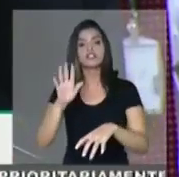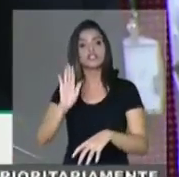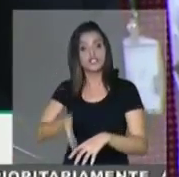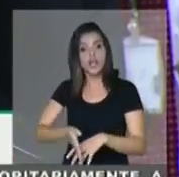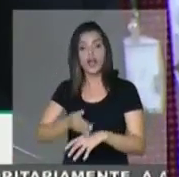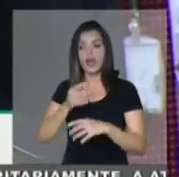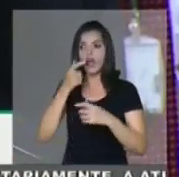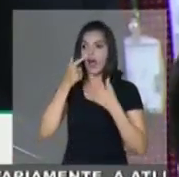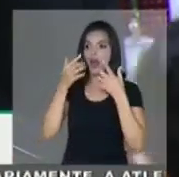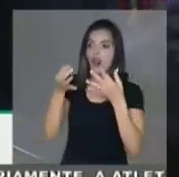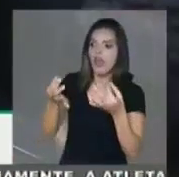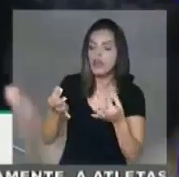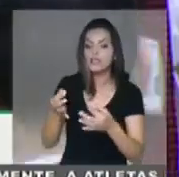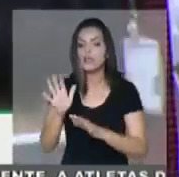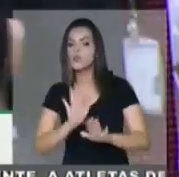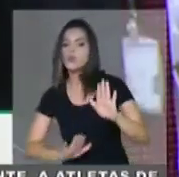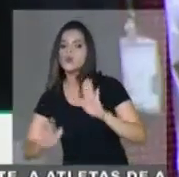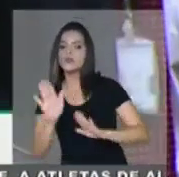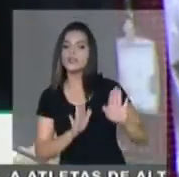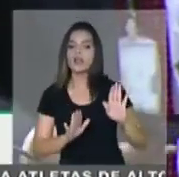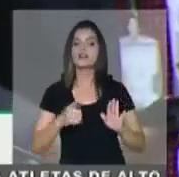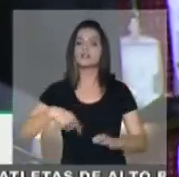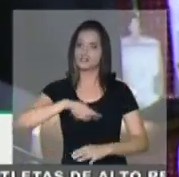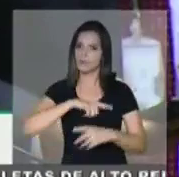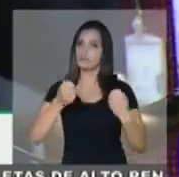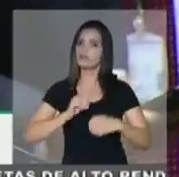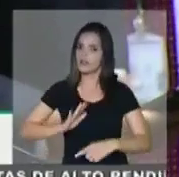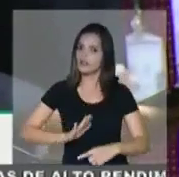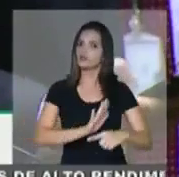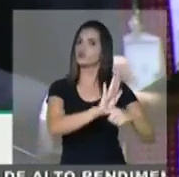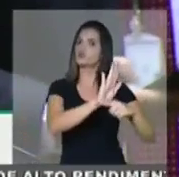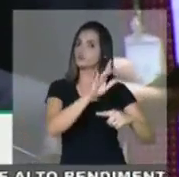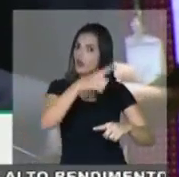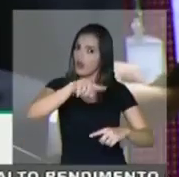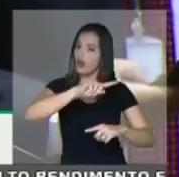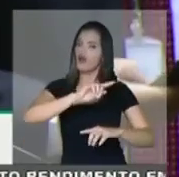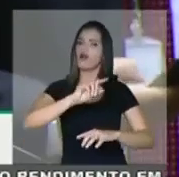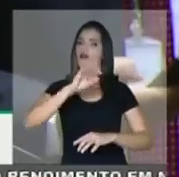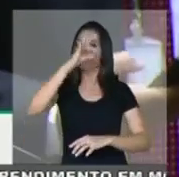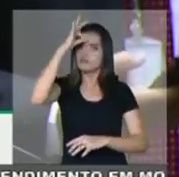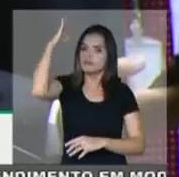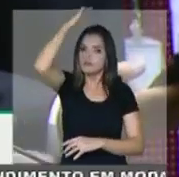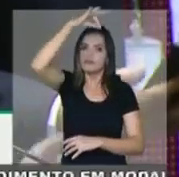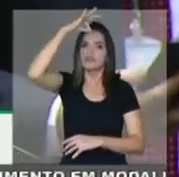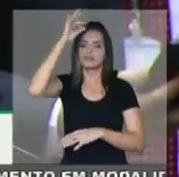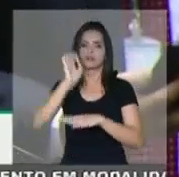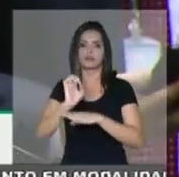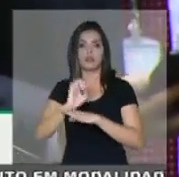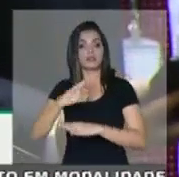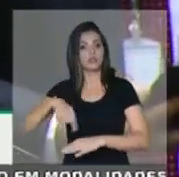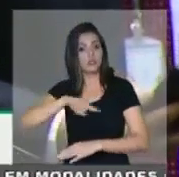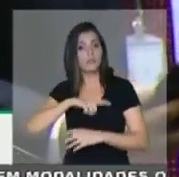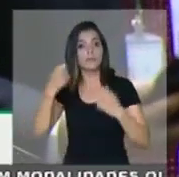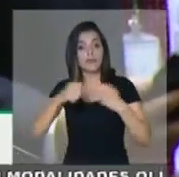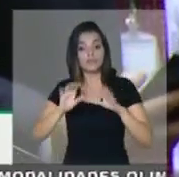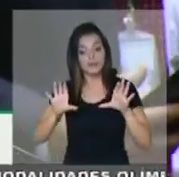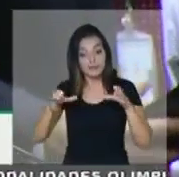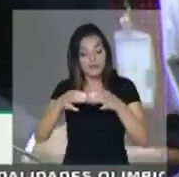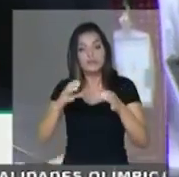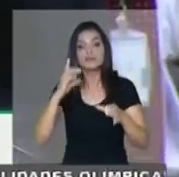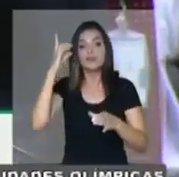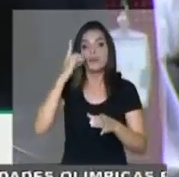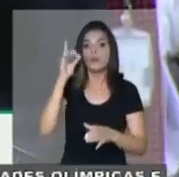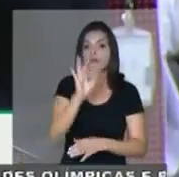nosso Espírito Santo. Então eu gostaria de registrar, senadora, que nós precisamos neste momento de todo o apoio da nossa bancada